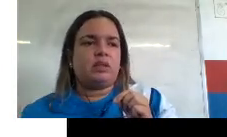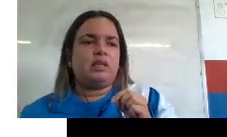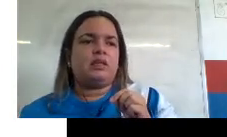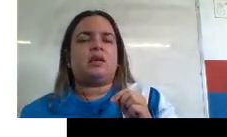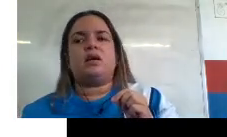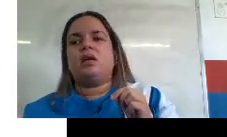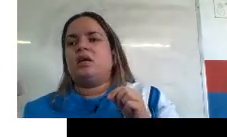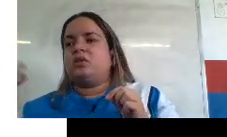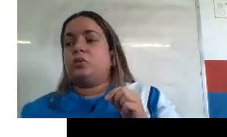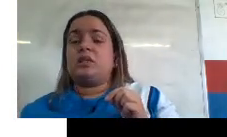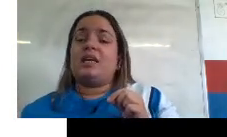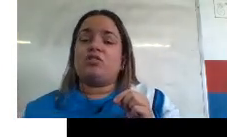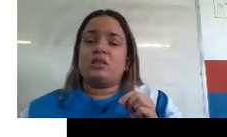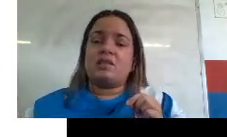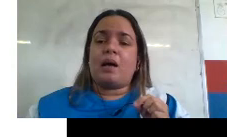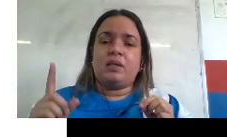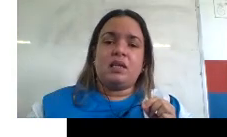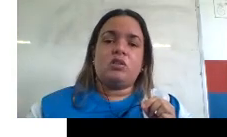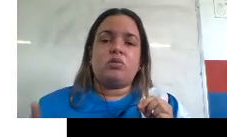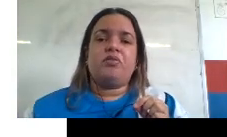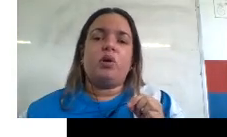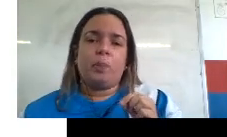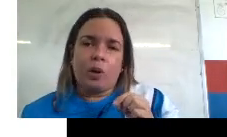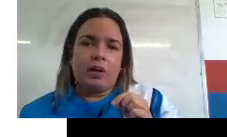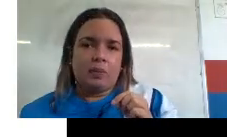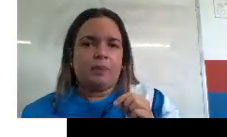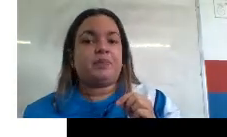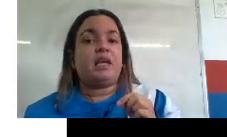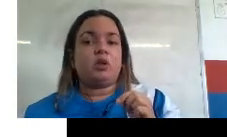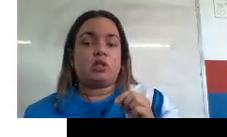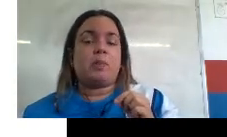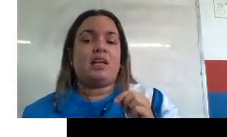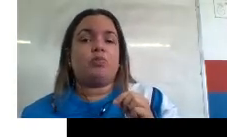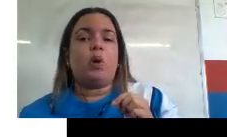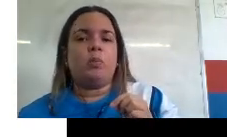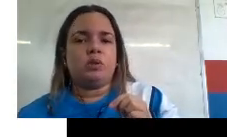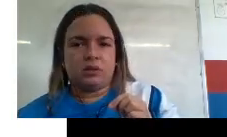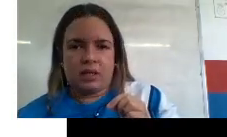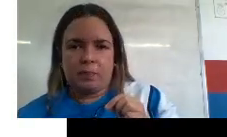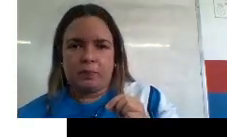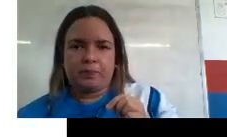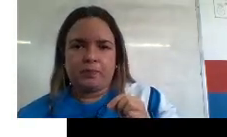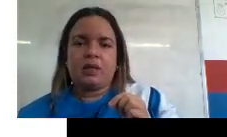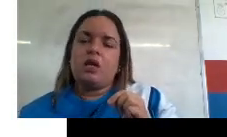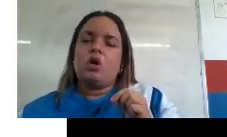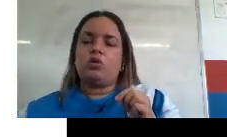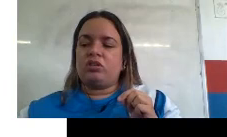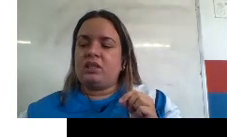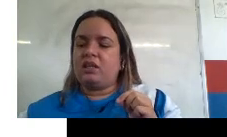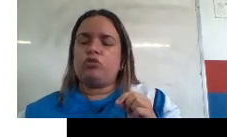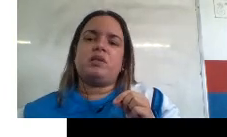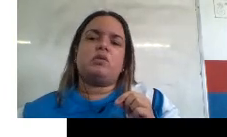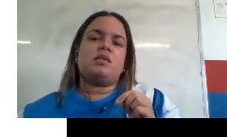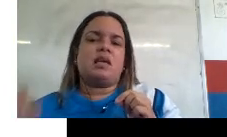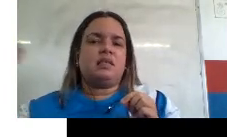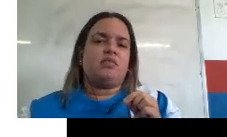gente política, tudo, né? E a gente sabe que isso foi um problema em nosso país por muito tempo. Hoje em